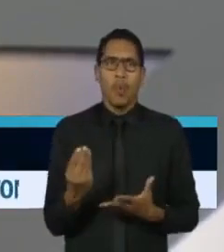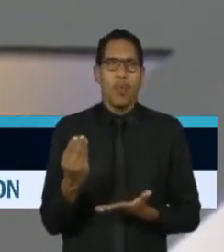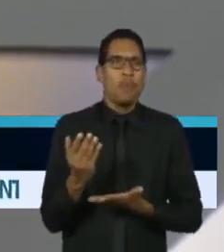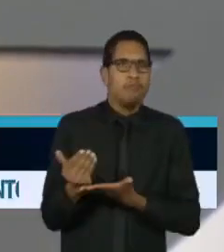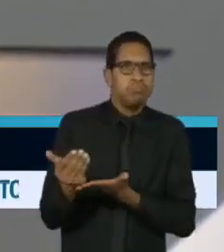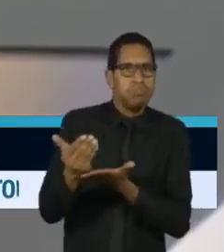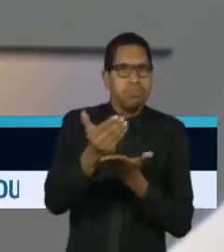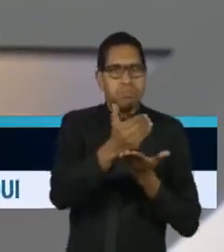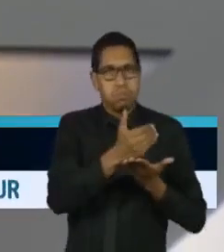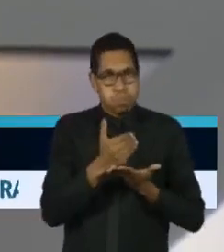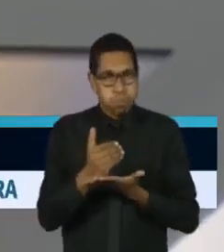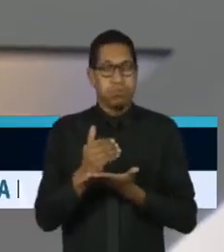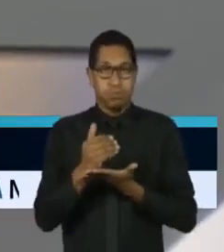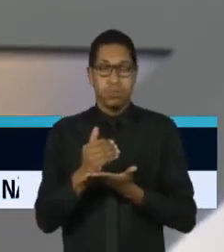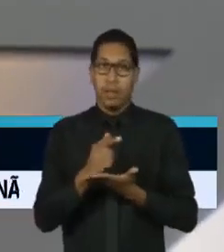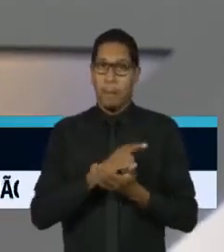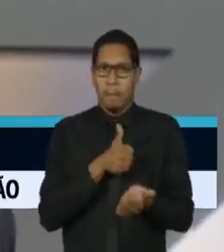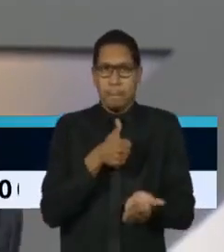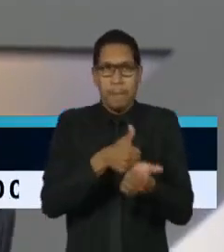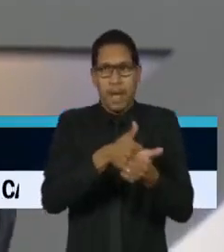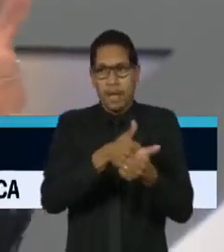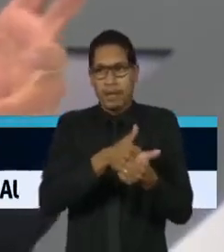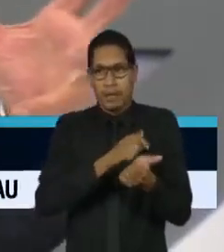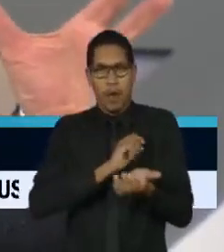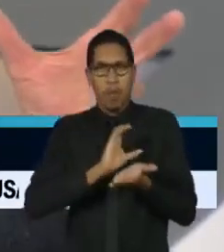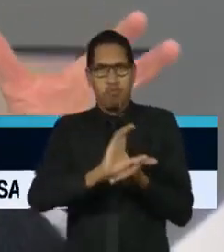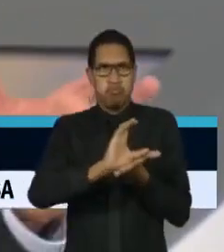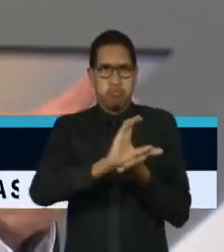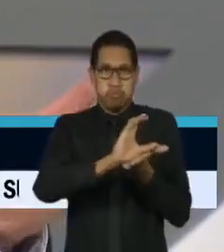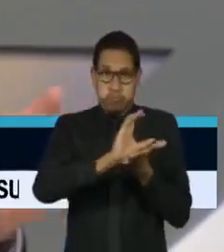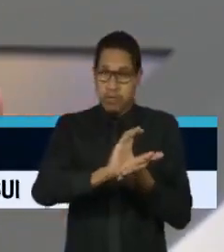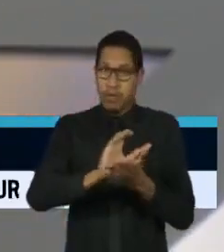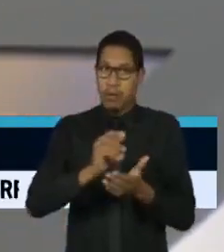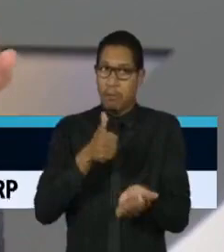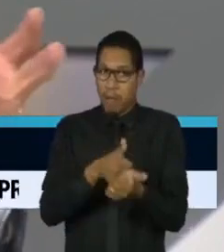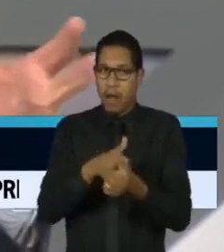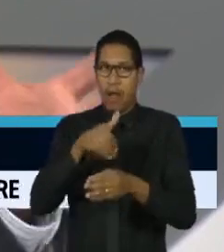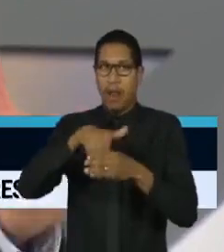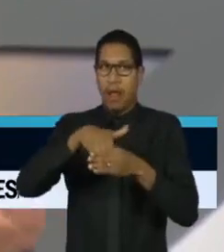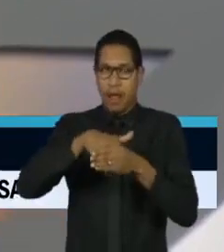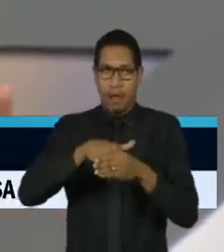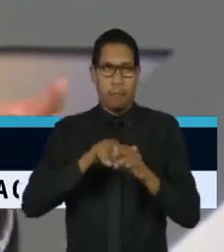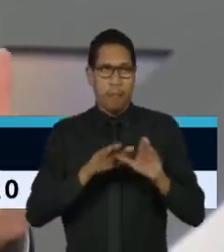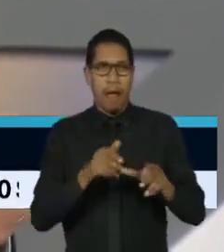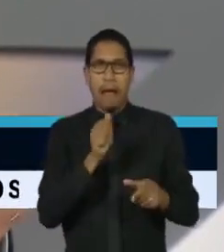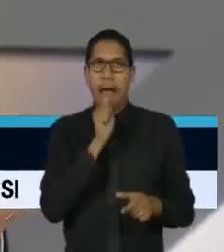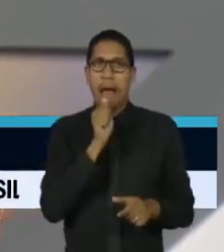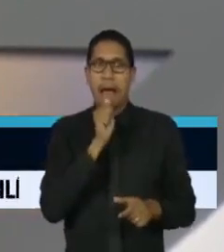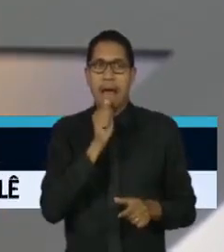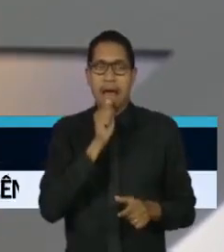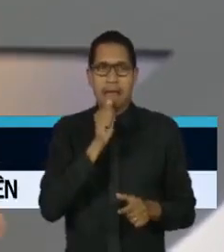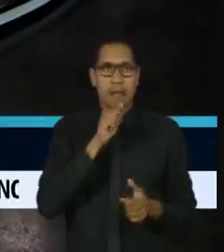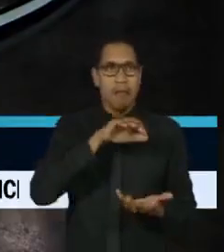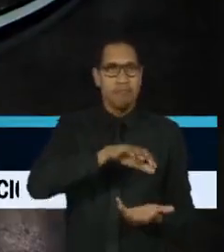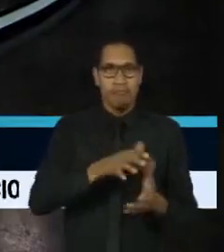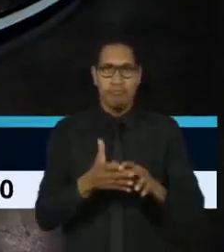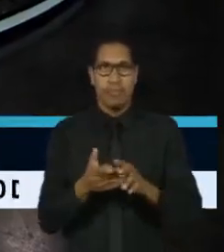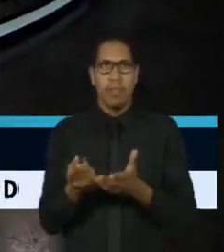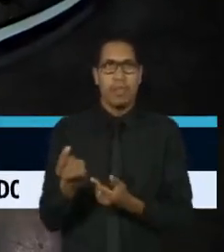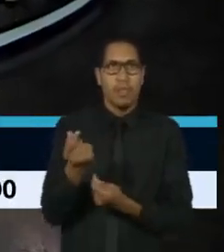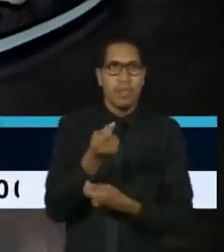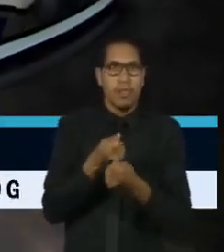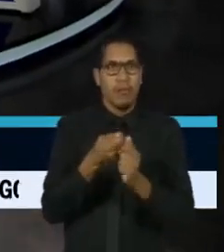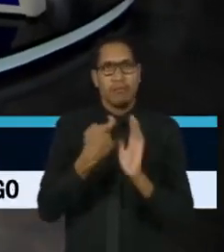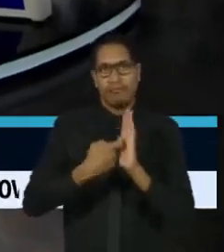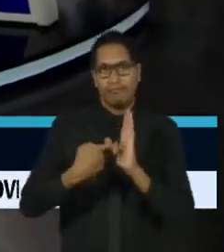Federados às vésperas da eleição sem uma reforma tributária mais Global planejada a